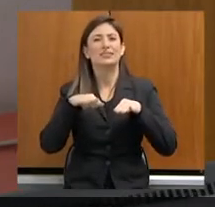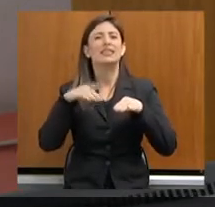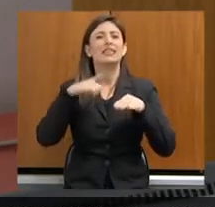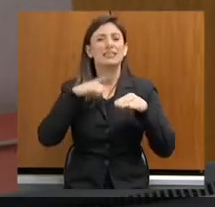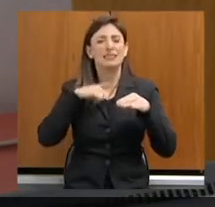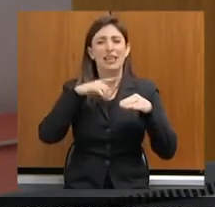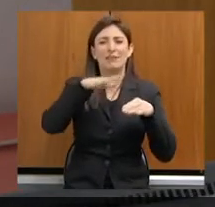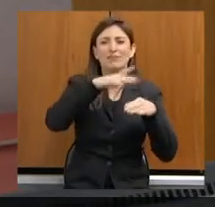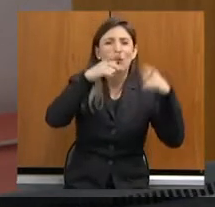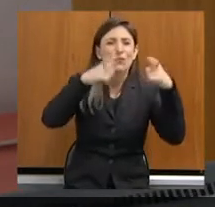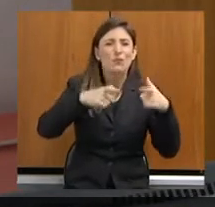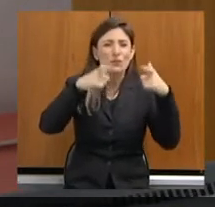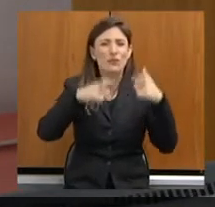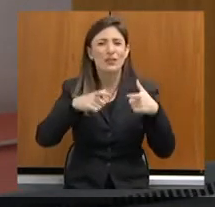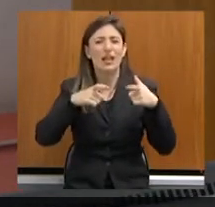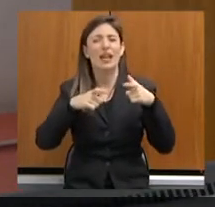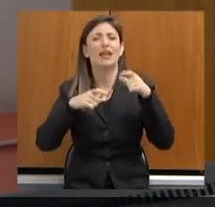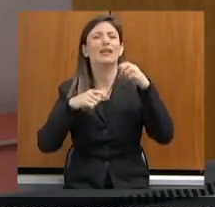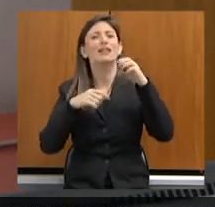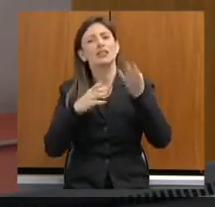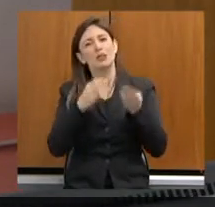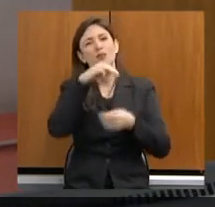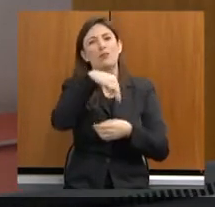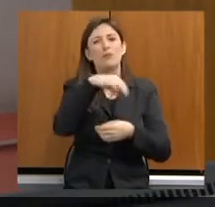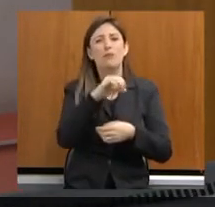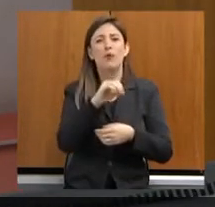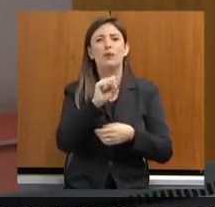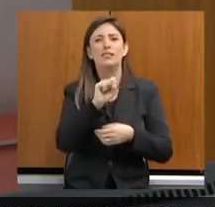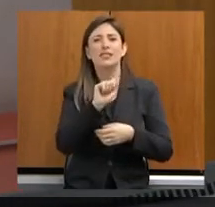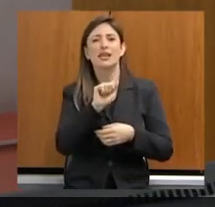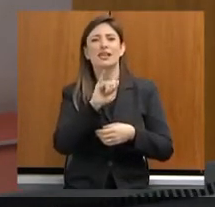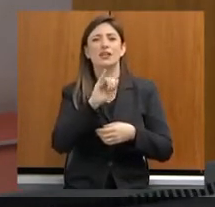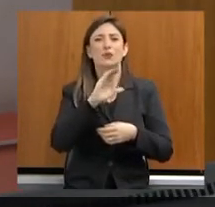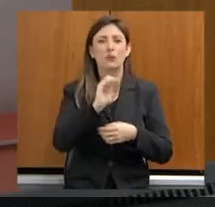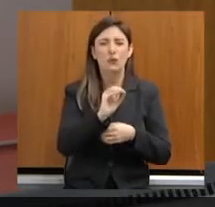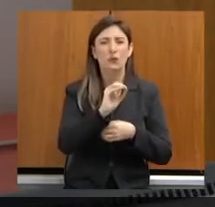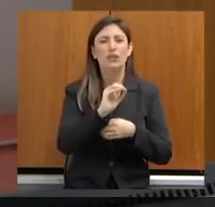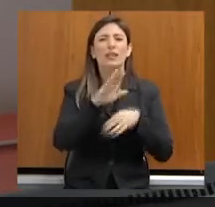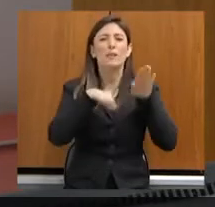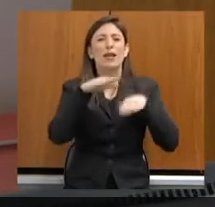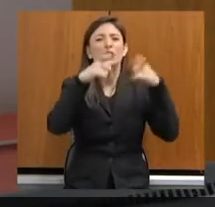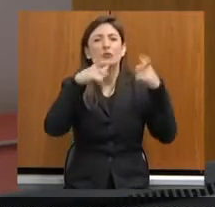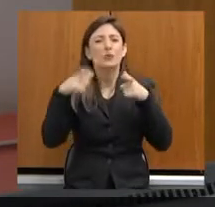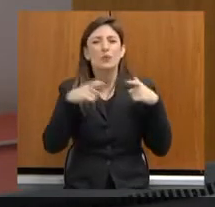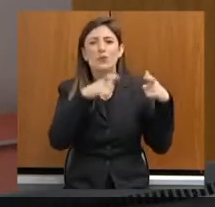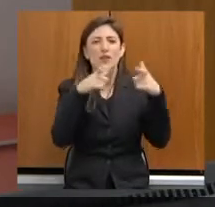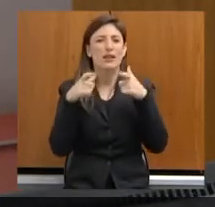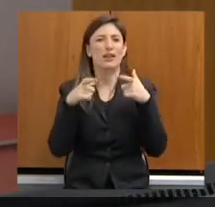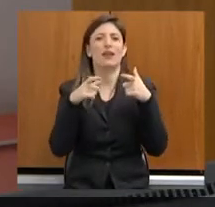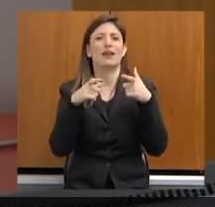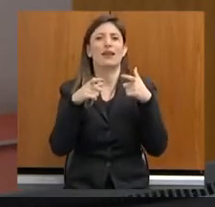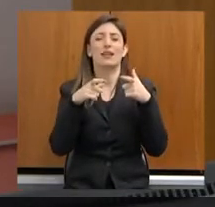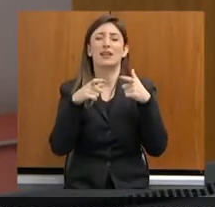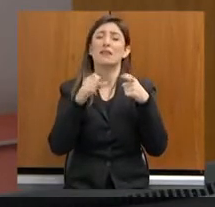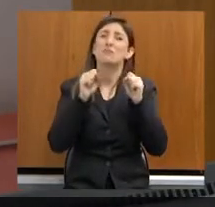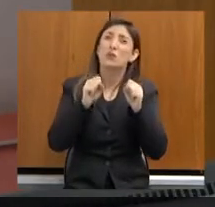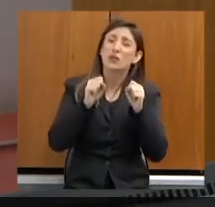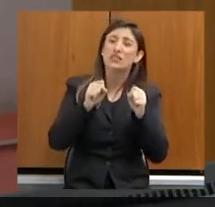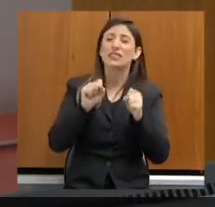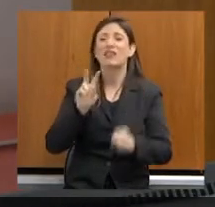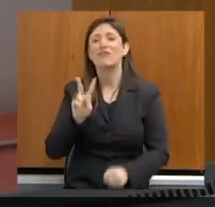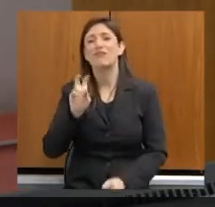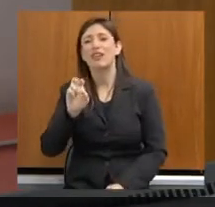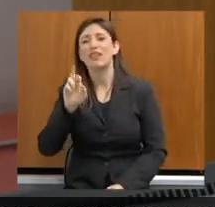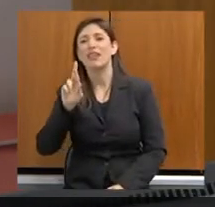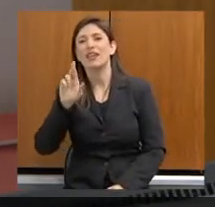de diferentes fisionomias em relação barragens que em locais que podem ser considerados Veredas ou não de